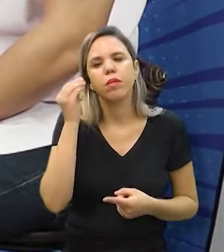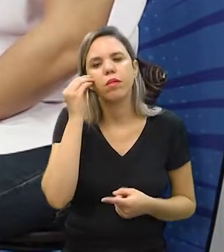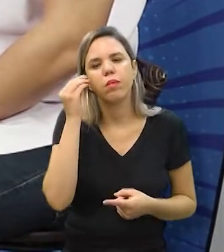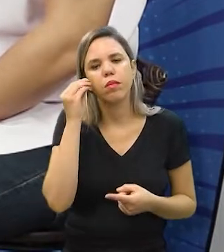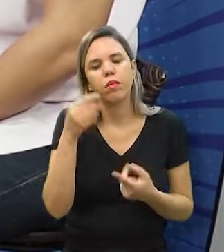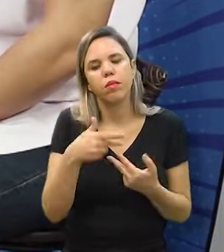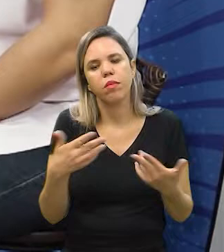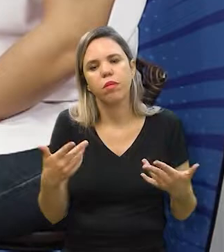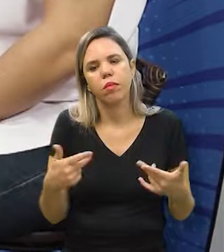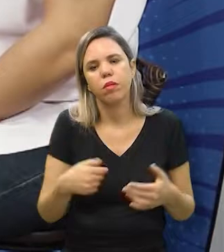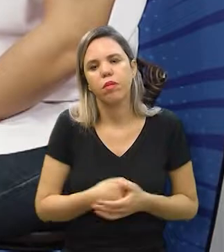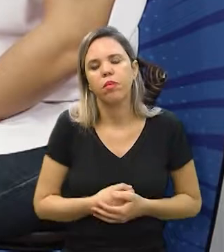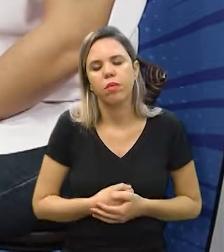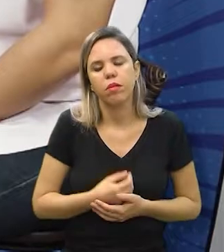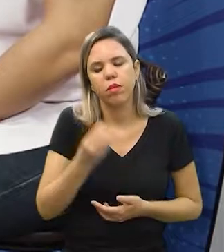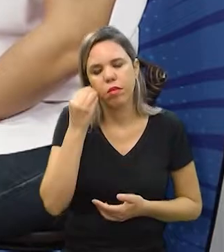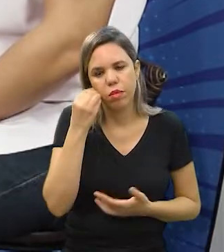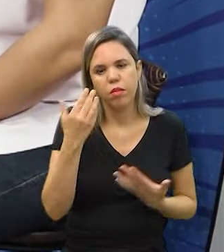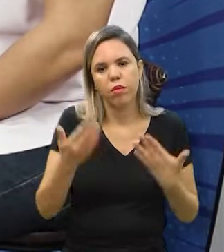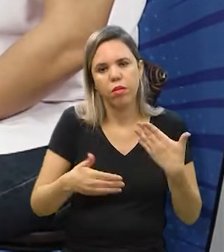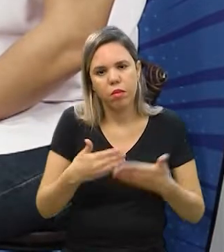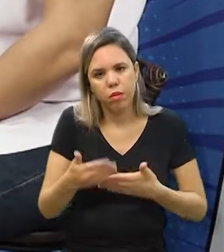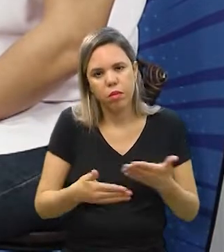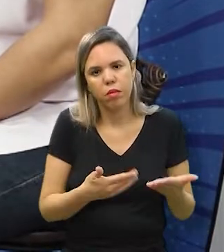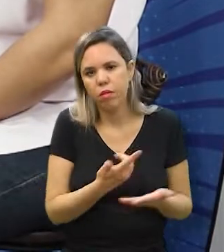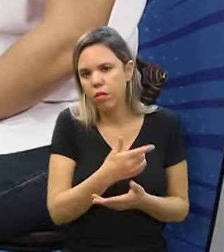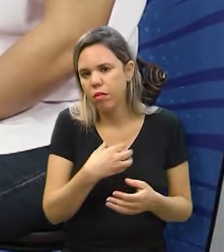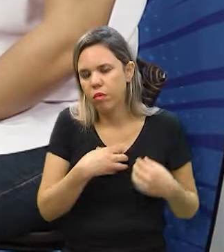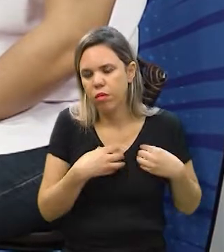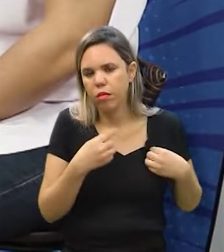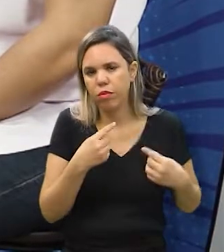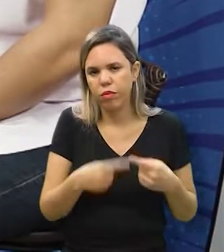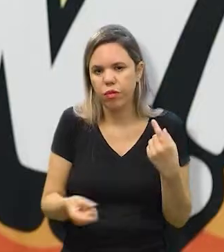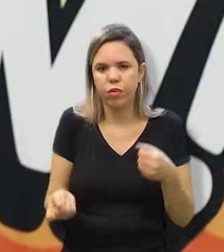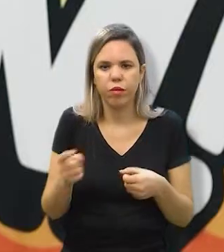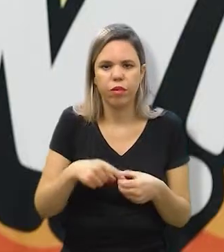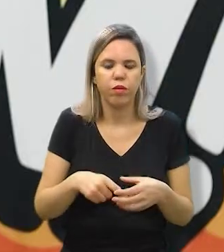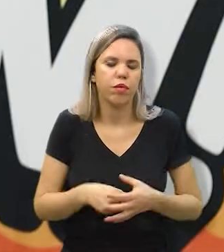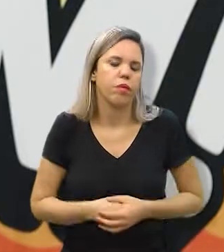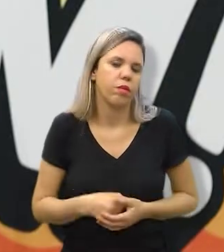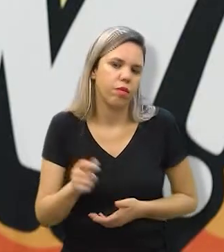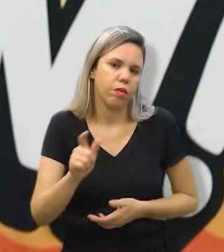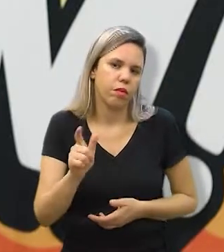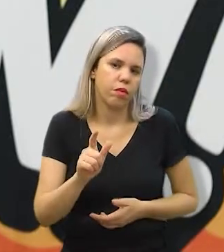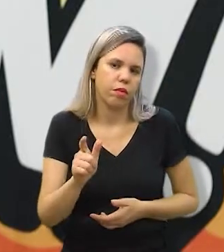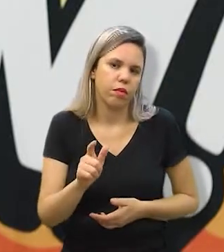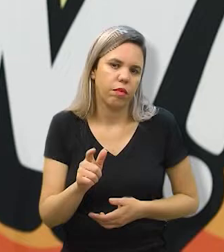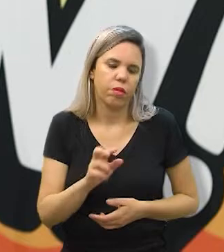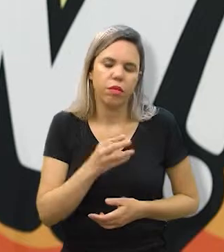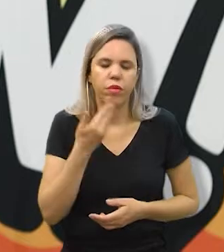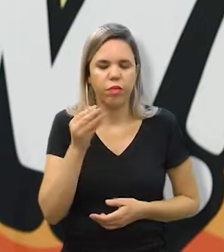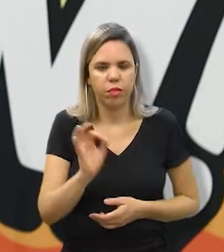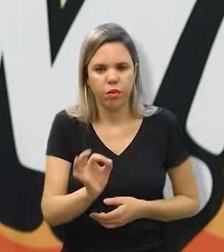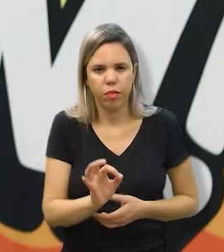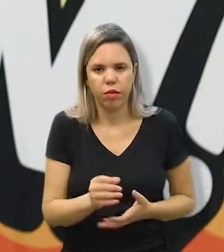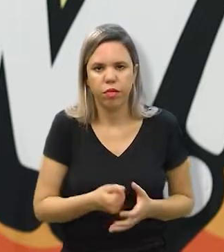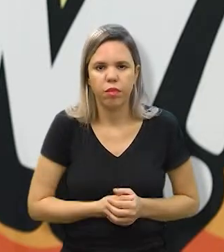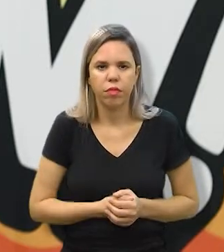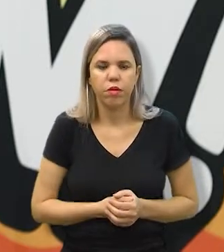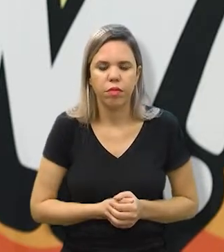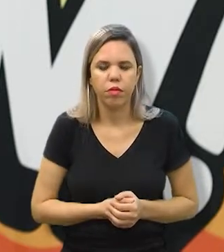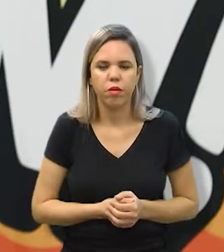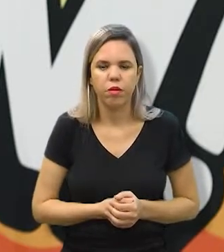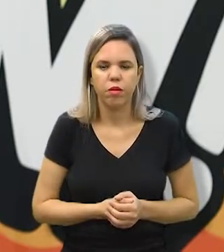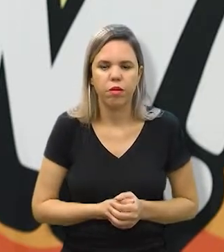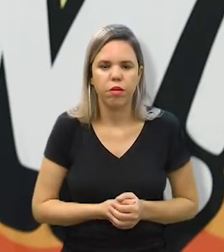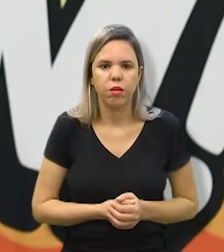uma coisa, tentam outra e não tem jeito, o anel volta. É claro que não ia ser fácil, né?